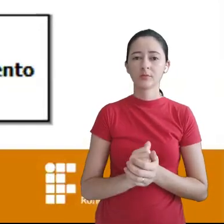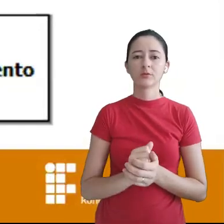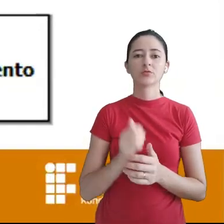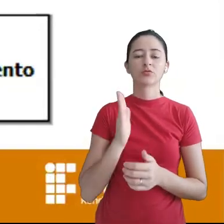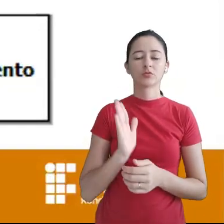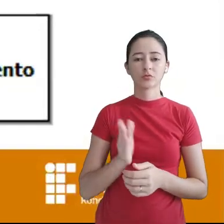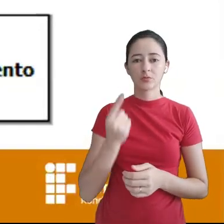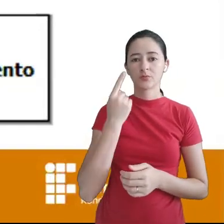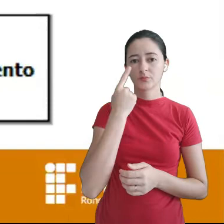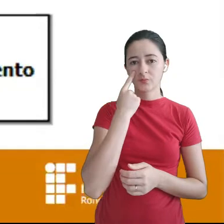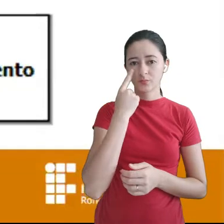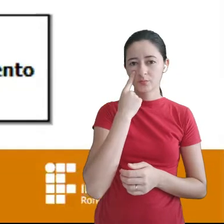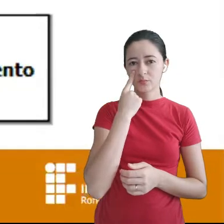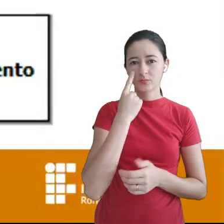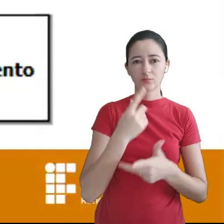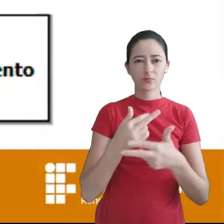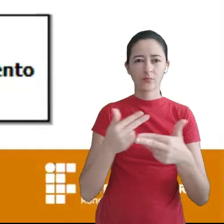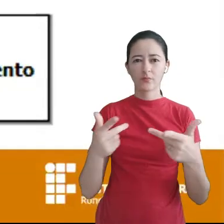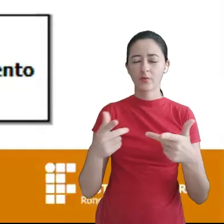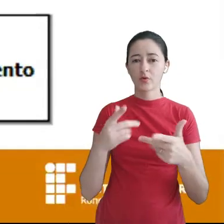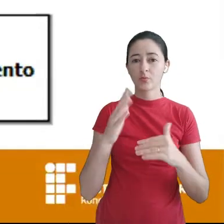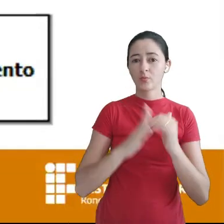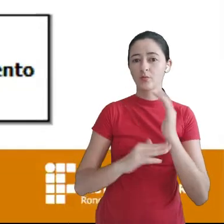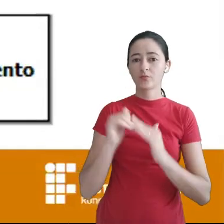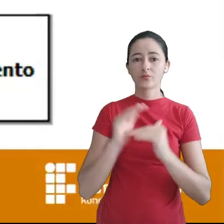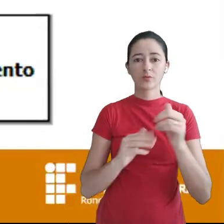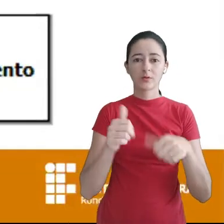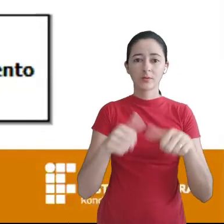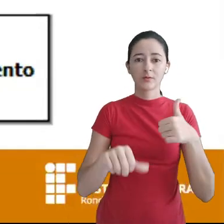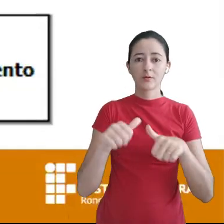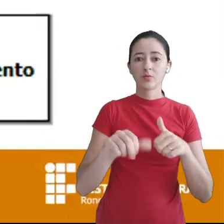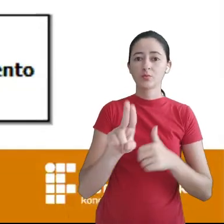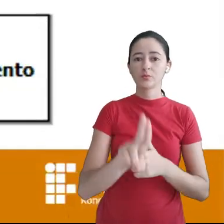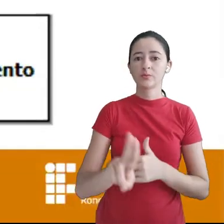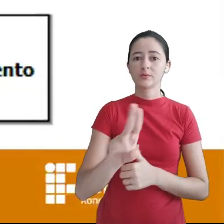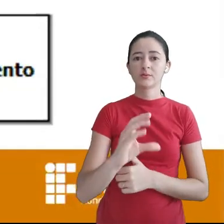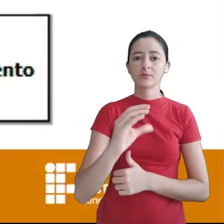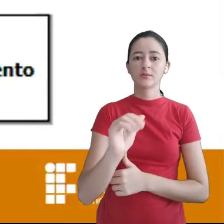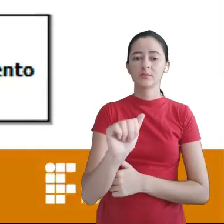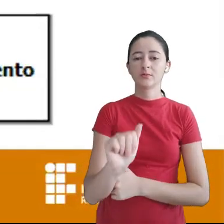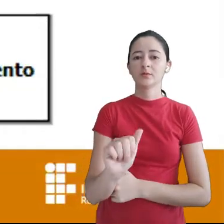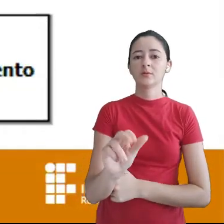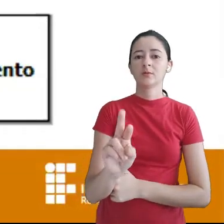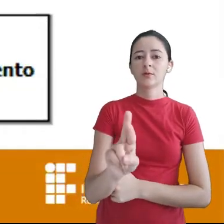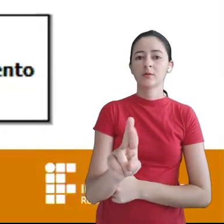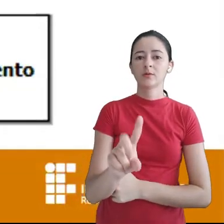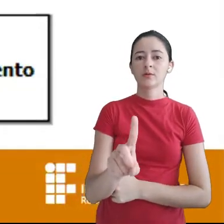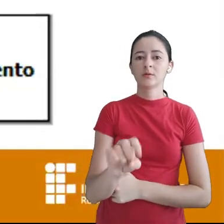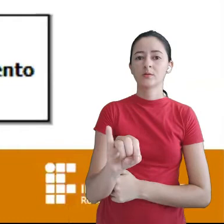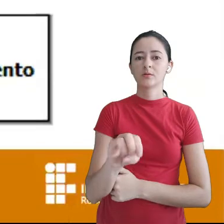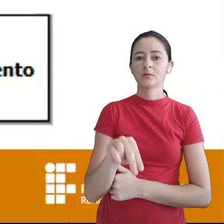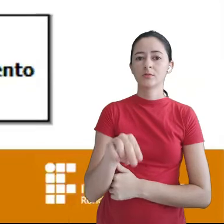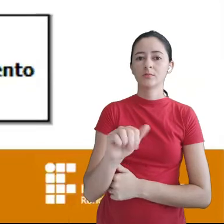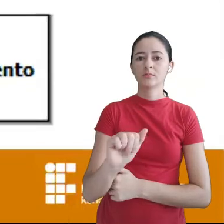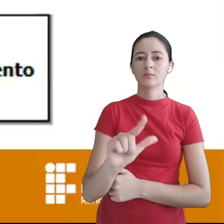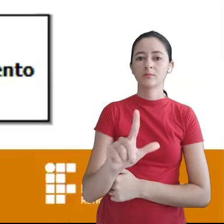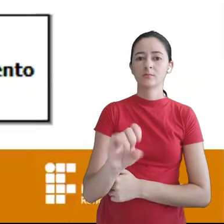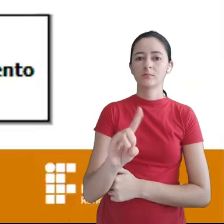a máxima. Só que eu já vi projetos, já vi muitos analistas fazendo projetos só com cardinalidade